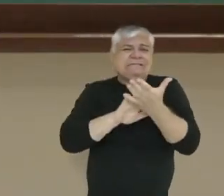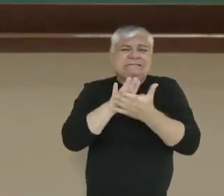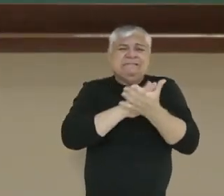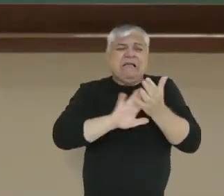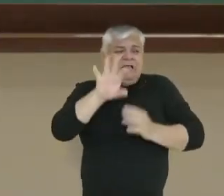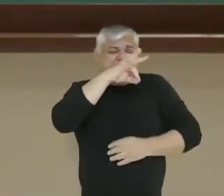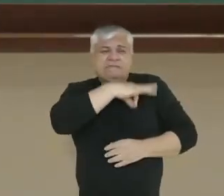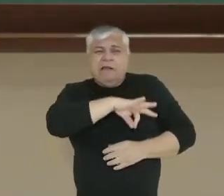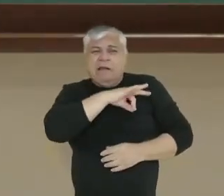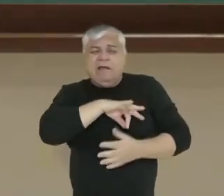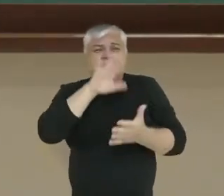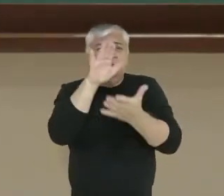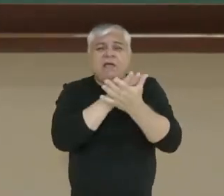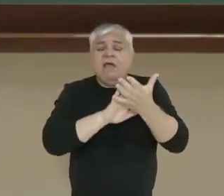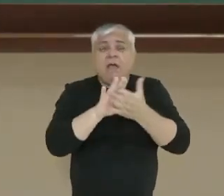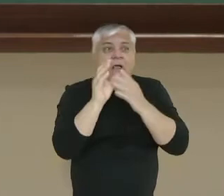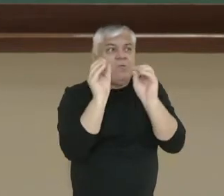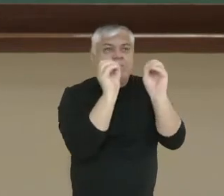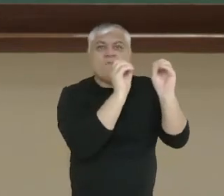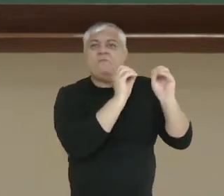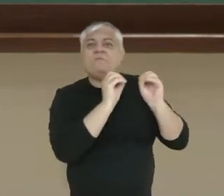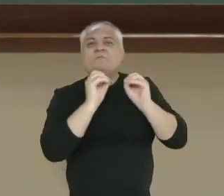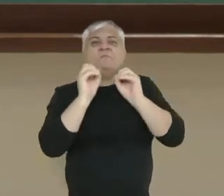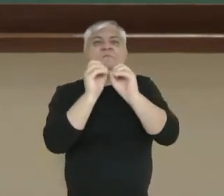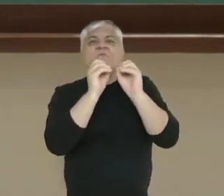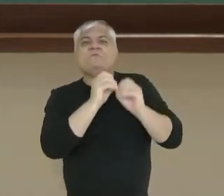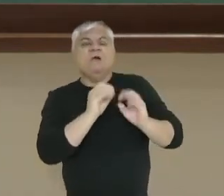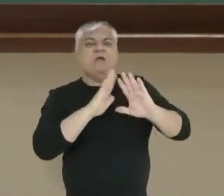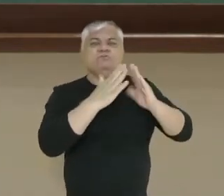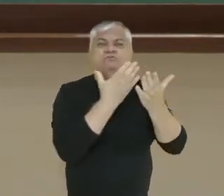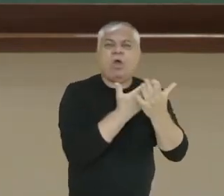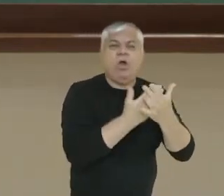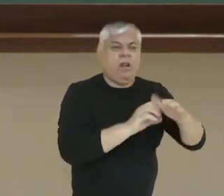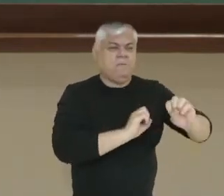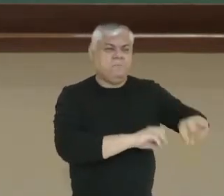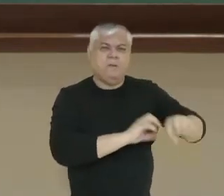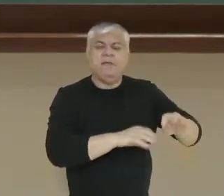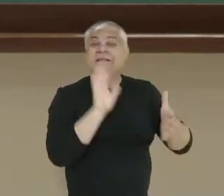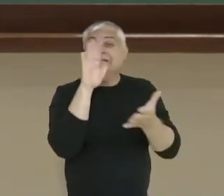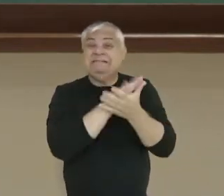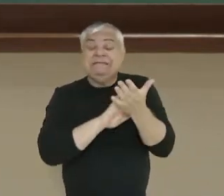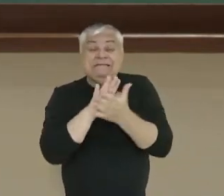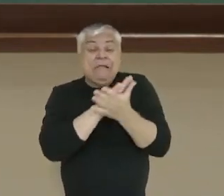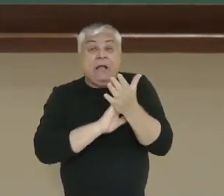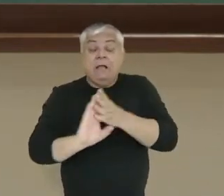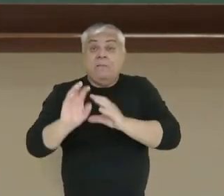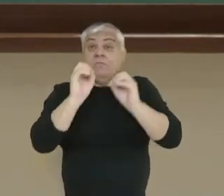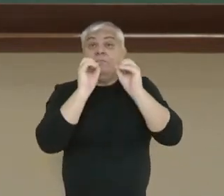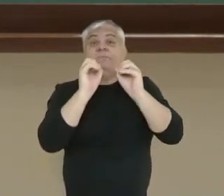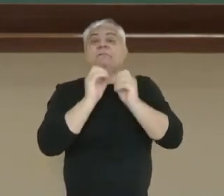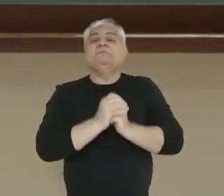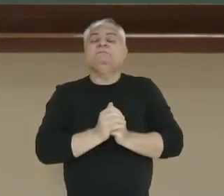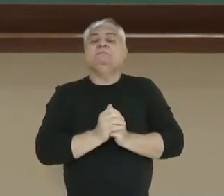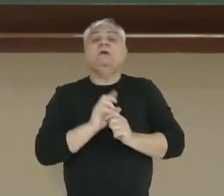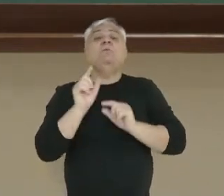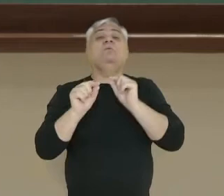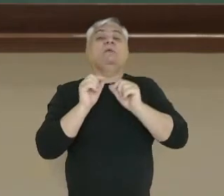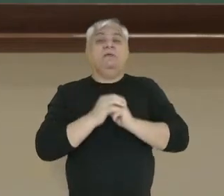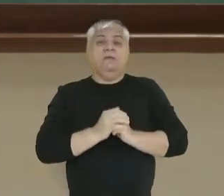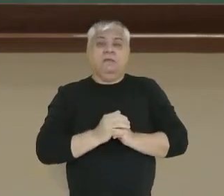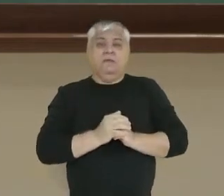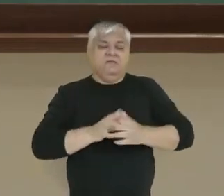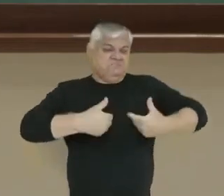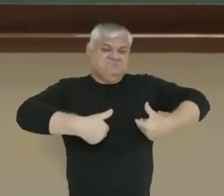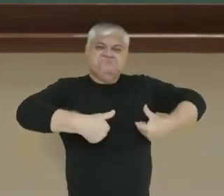salários dignos, de oferecer instrução, educação a essas populações. Então, o que nós vimos é